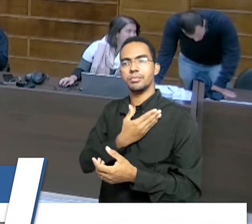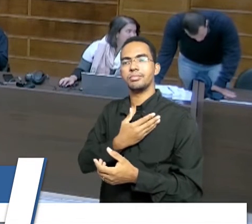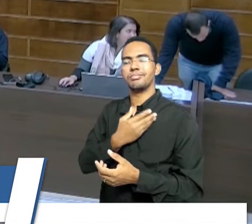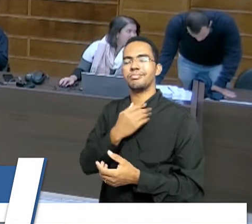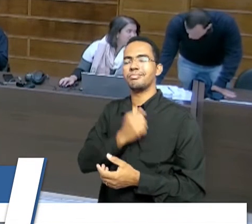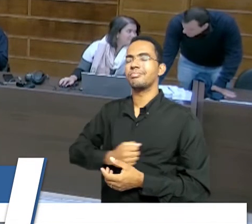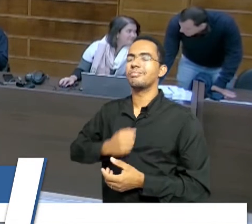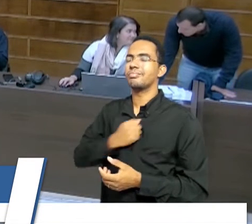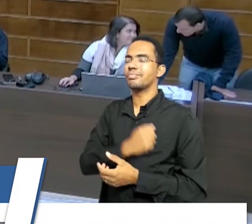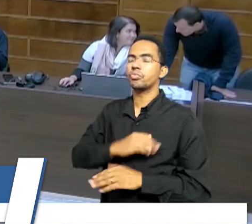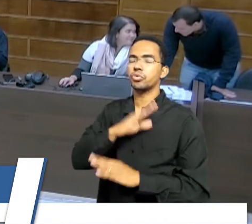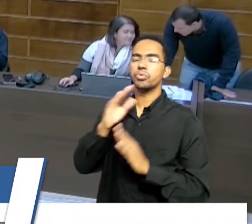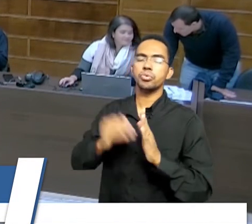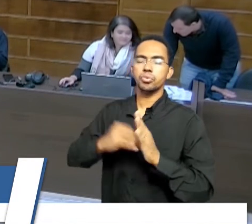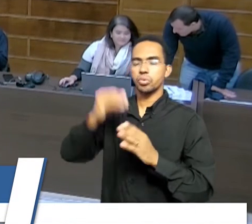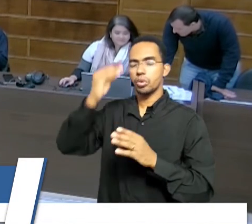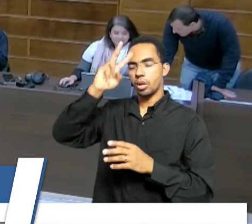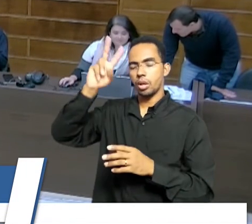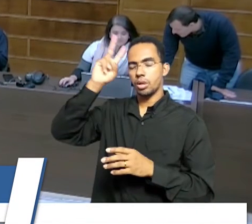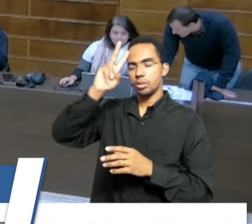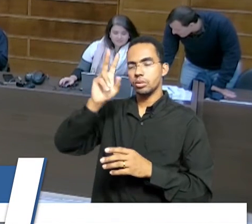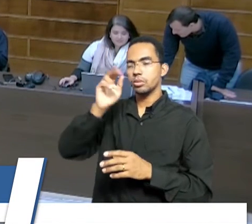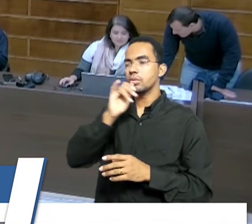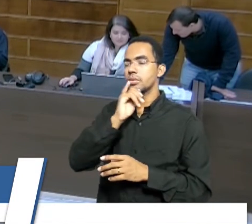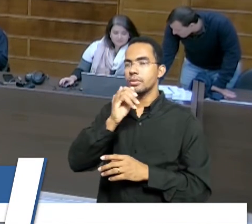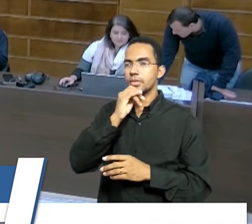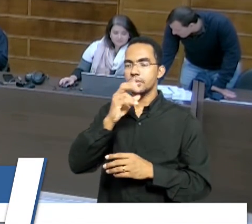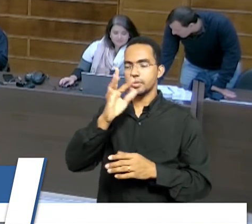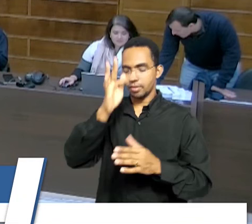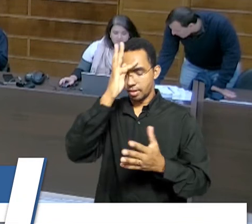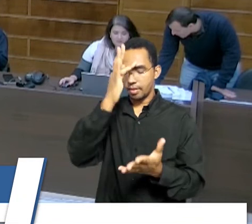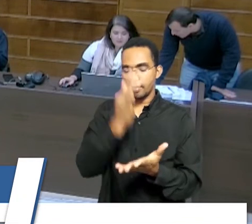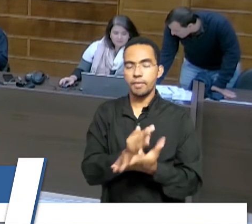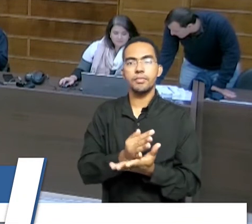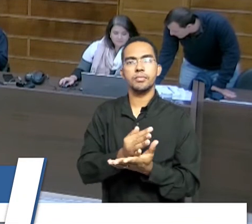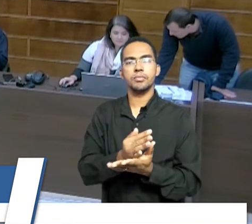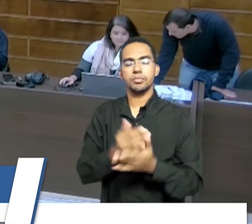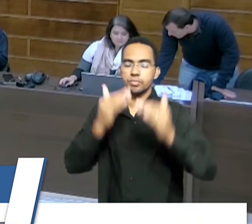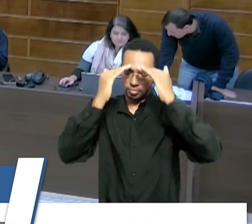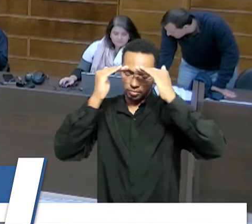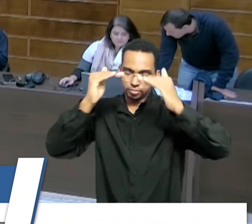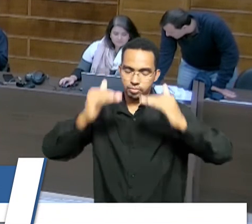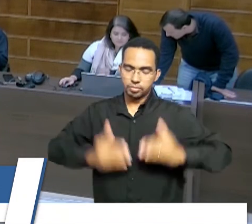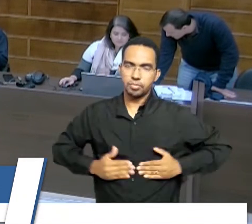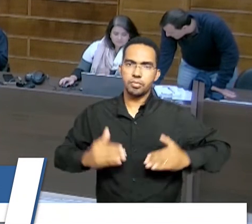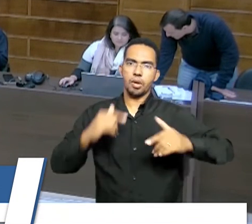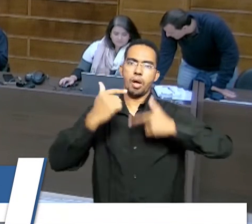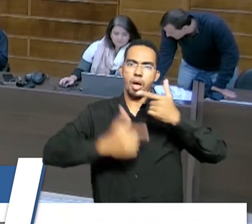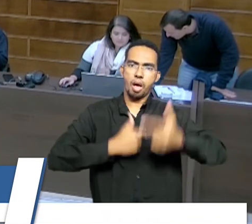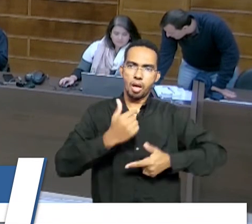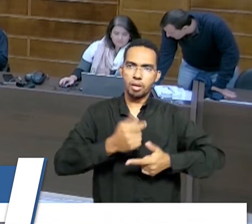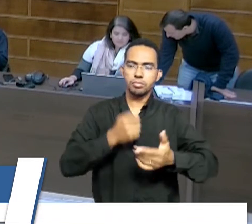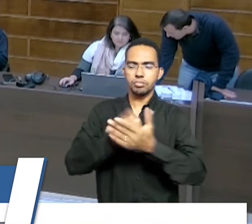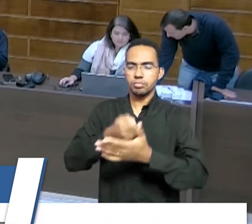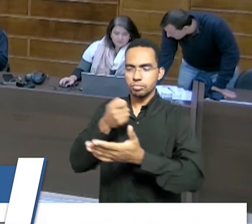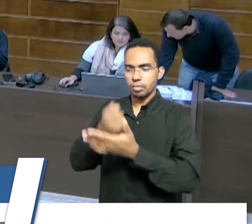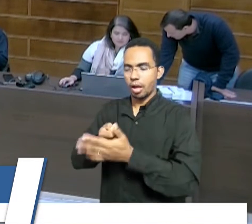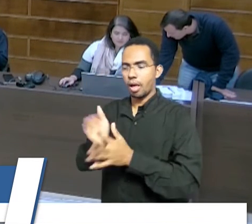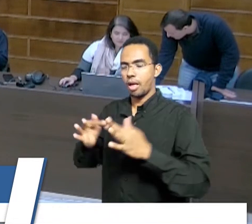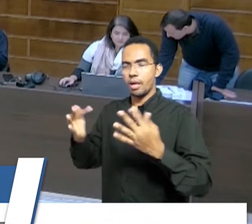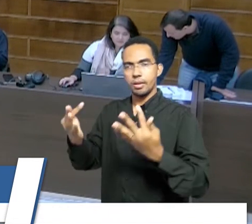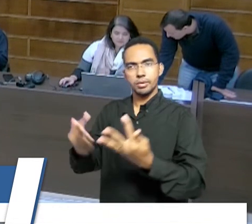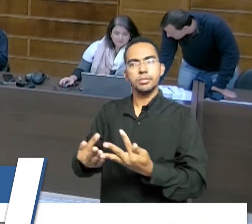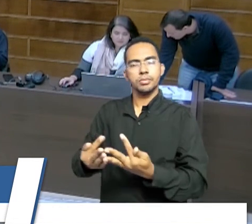fé, honestidade, trabalho, dedicação à família, e o seu legado permanece no coração